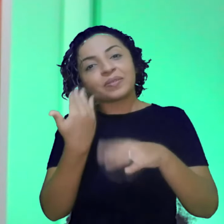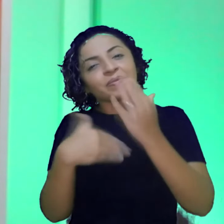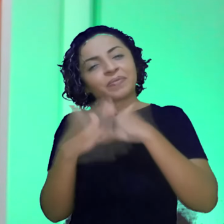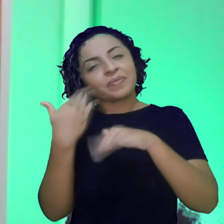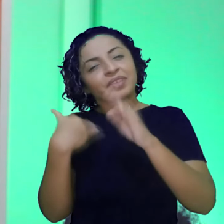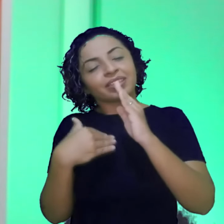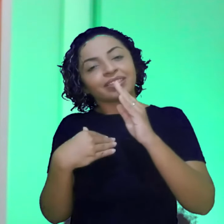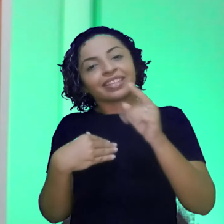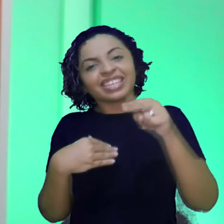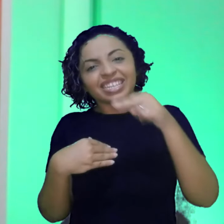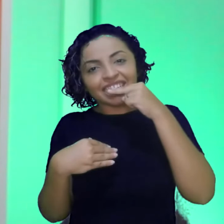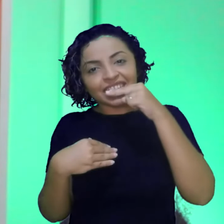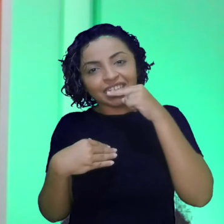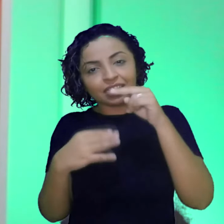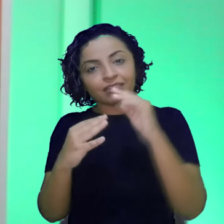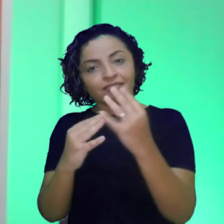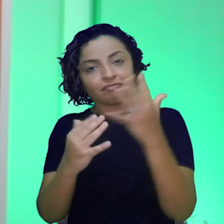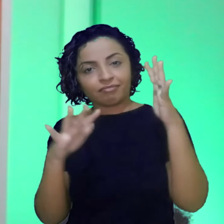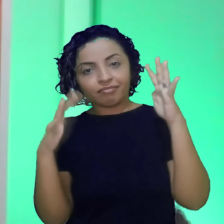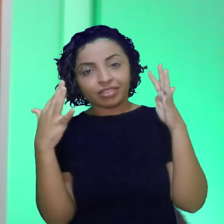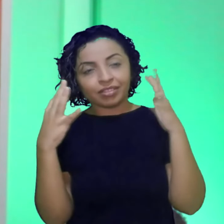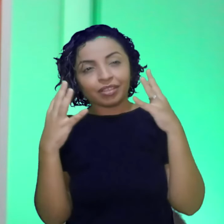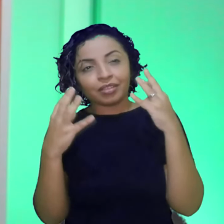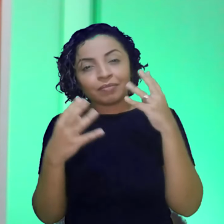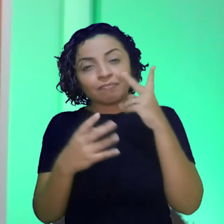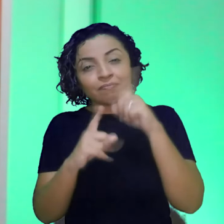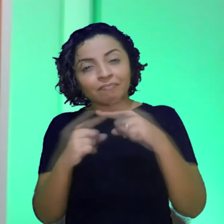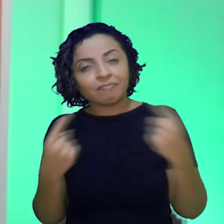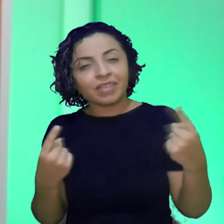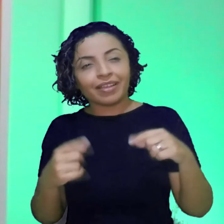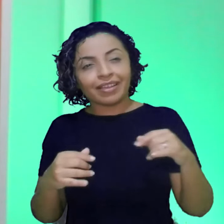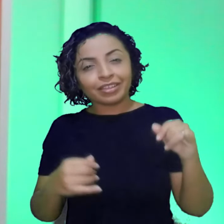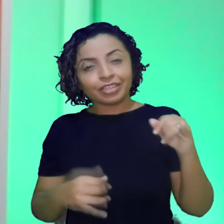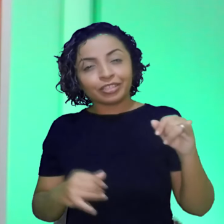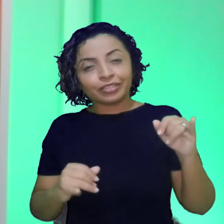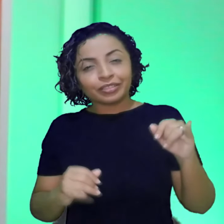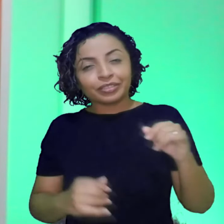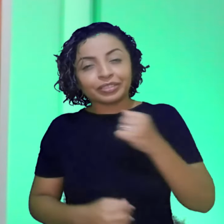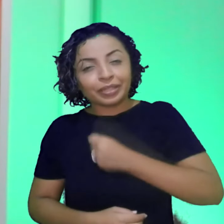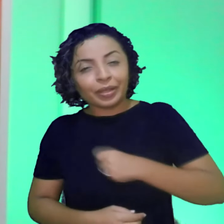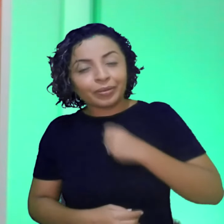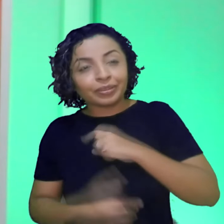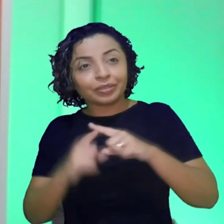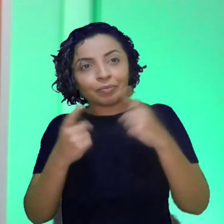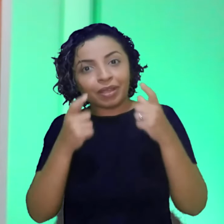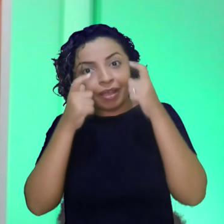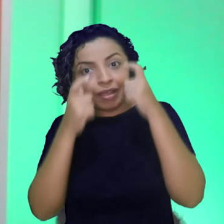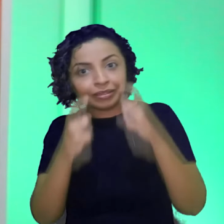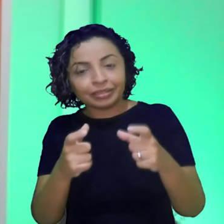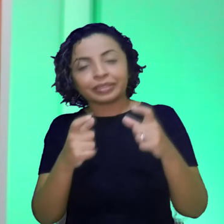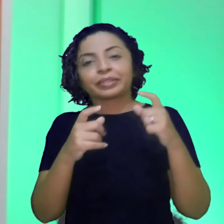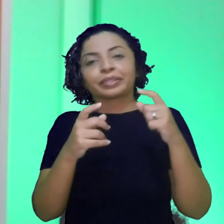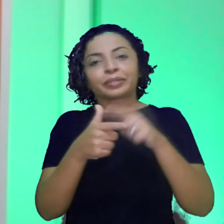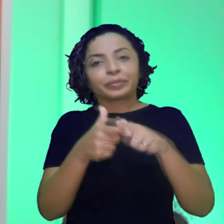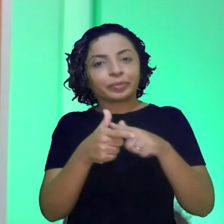engenho de cana-de-açúcar com um tanto de nostalgia, mas com observação atenta para a sociedade e as questões sociais da época. Publicada